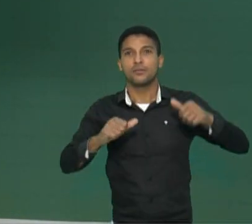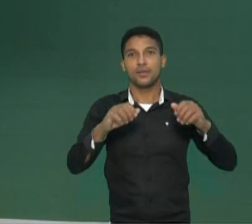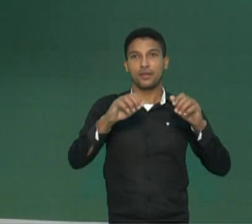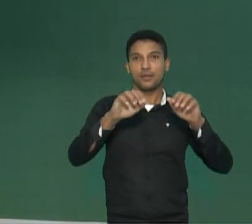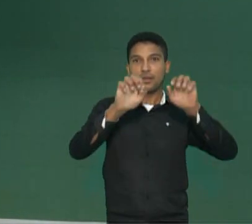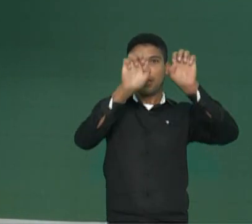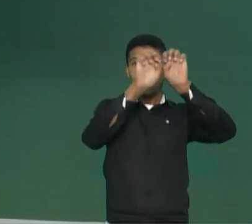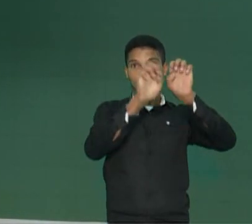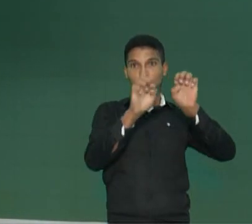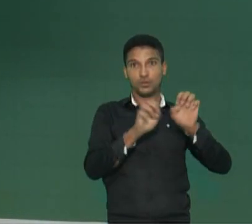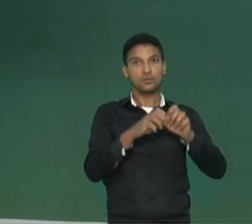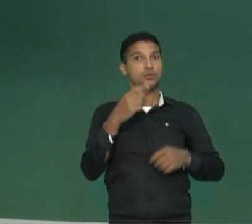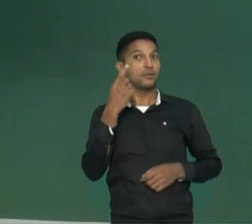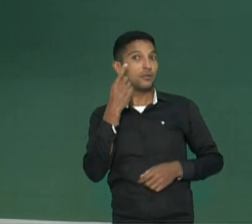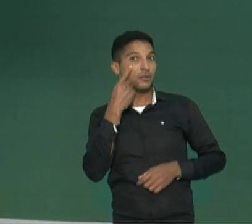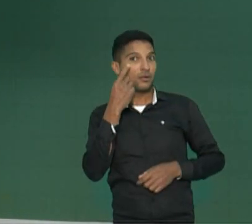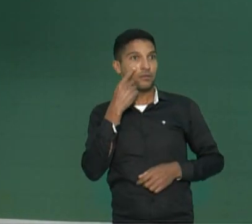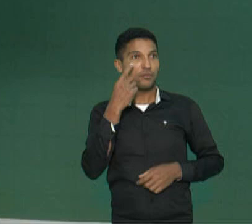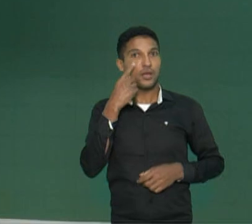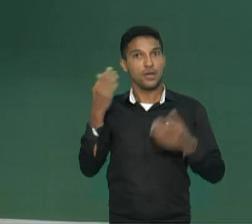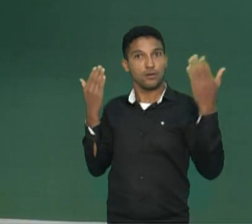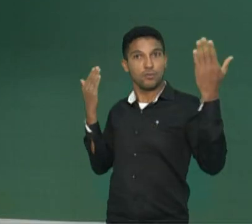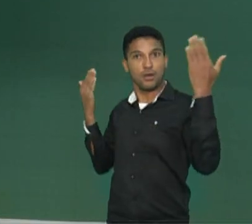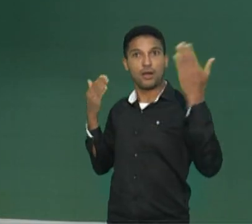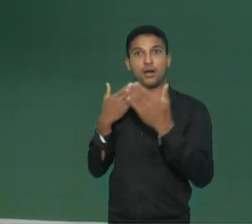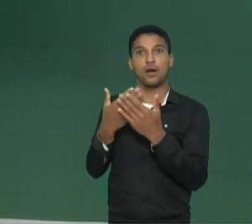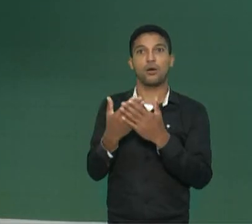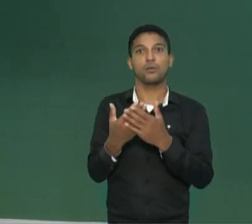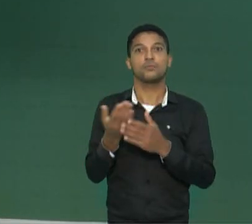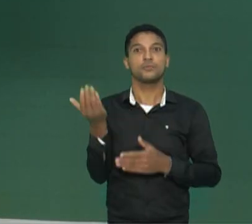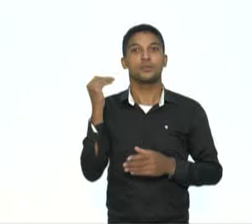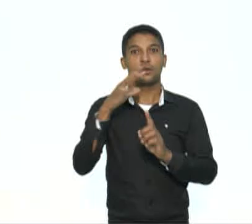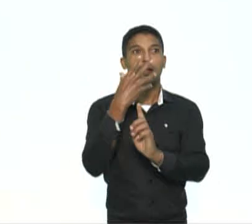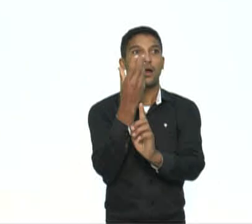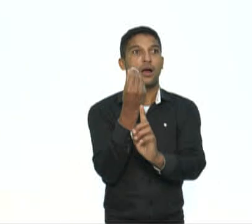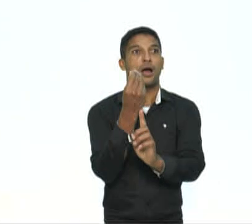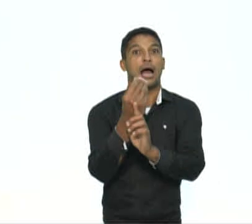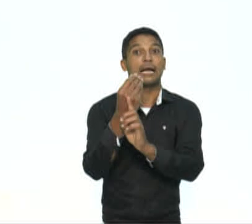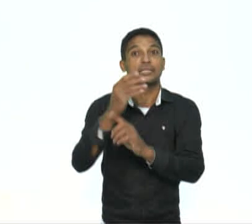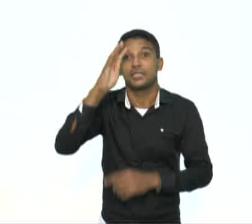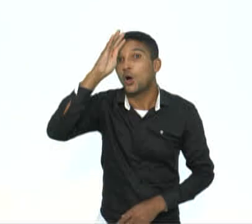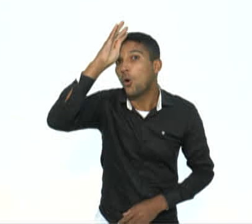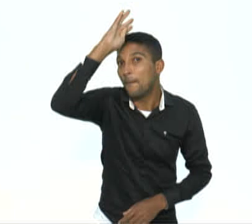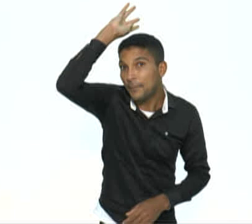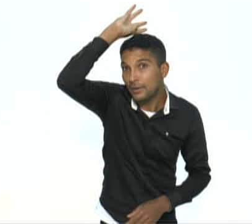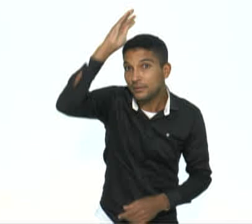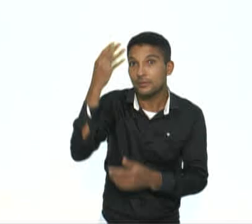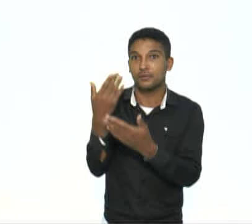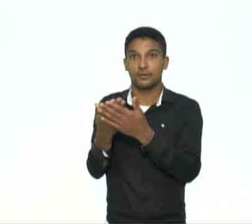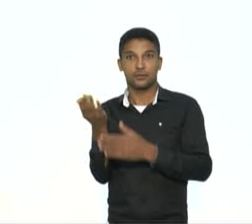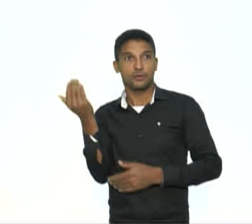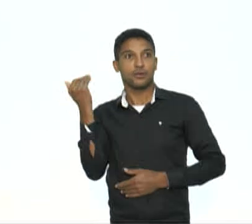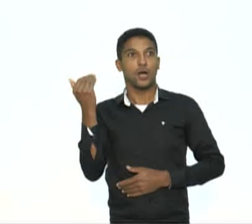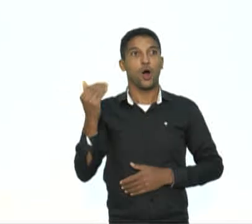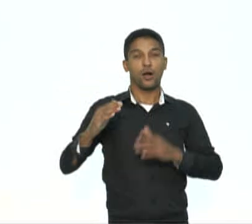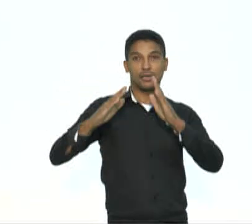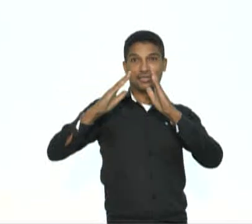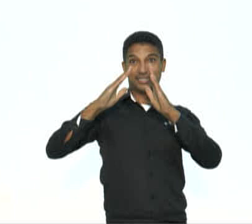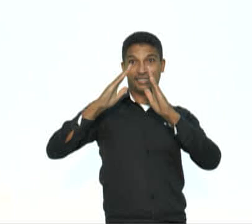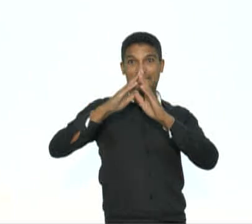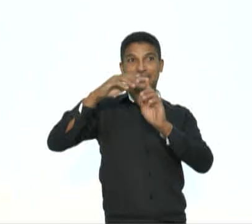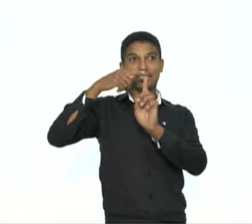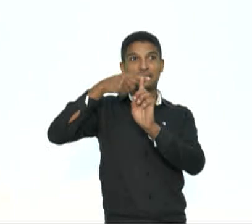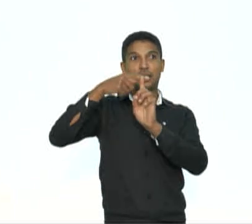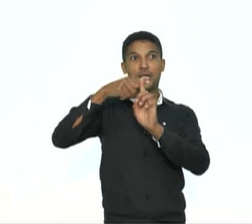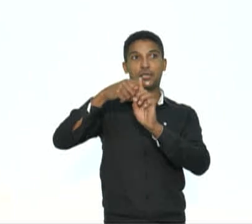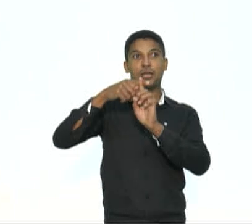a verticalidade. Então a gente vai comparar com a da aula passada. Então aqui a gente tem a aula passada, a arte românica. Lembra que era uma igreja horizontalizada,